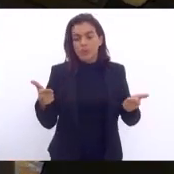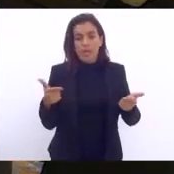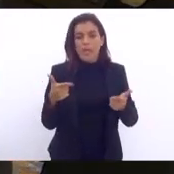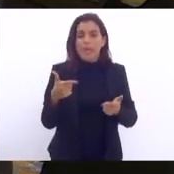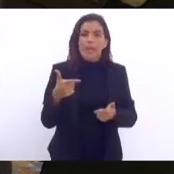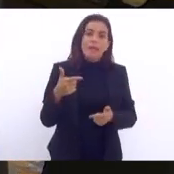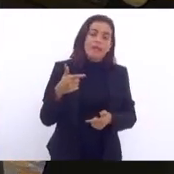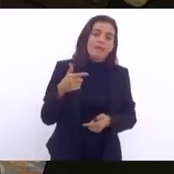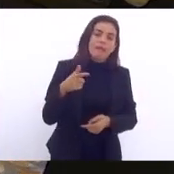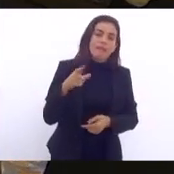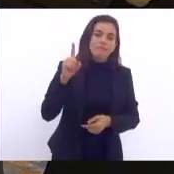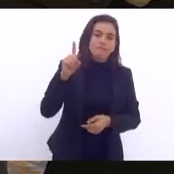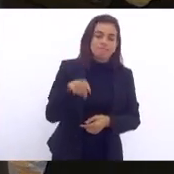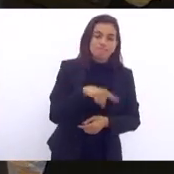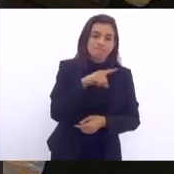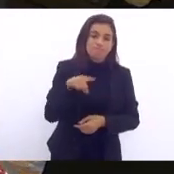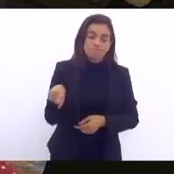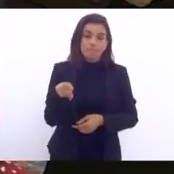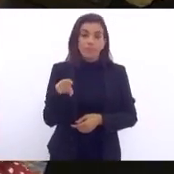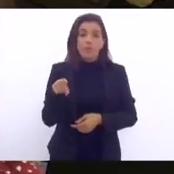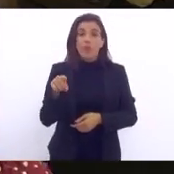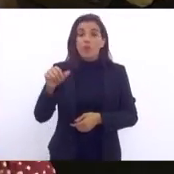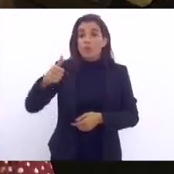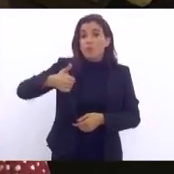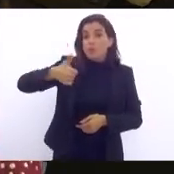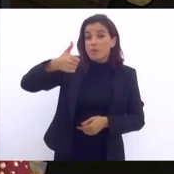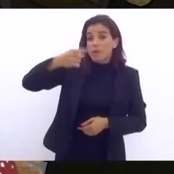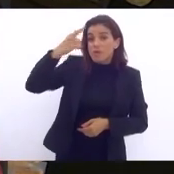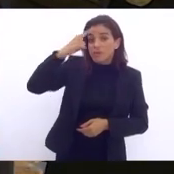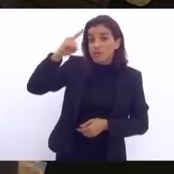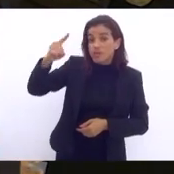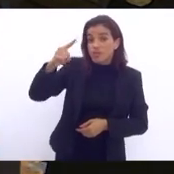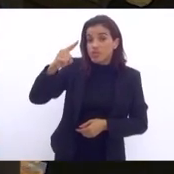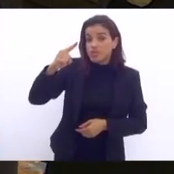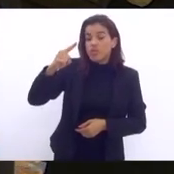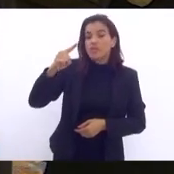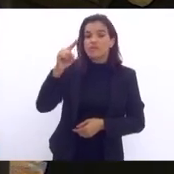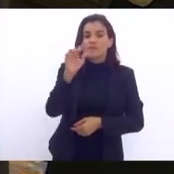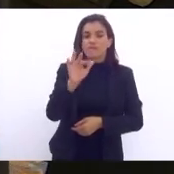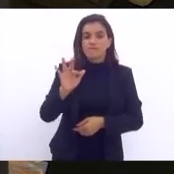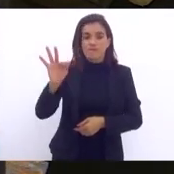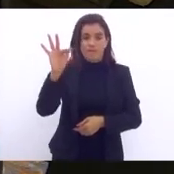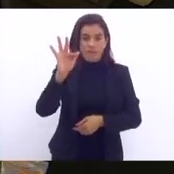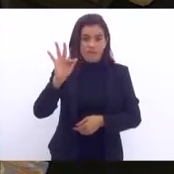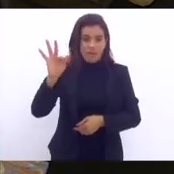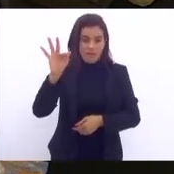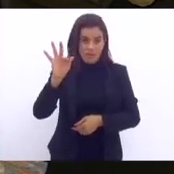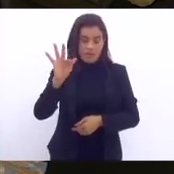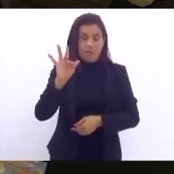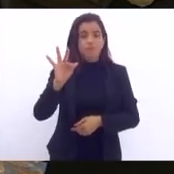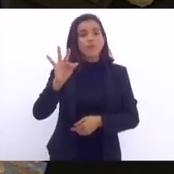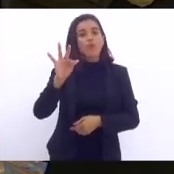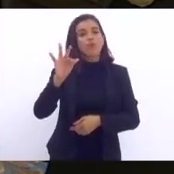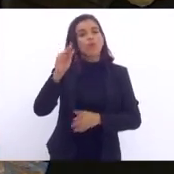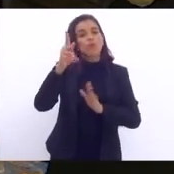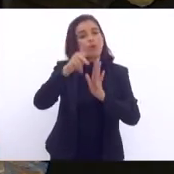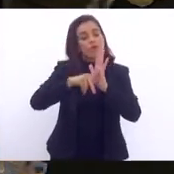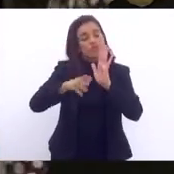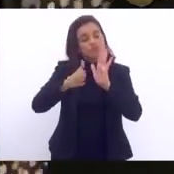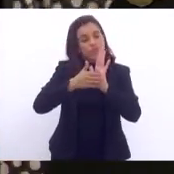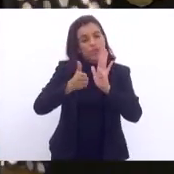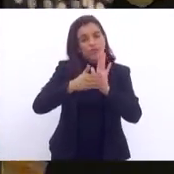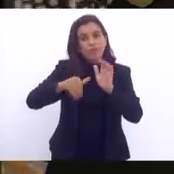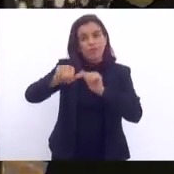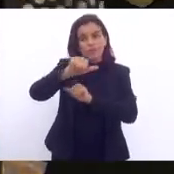anualidade, no primeiro dia útil de fevereiro, o projeto de modificar a lei complementar do Melhor, FISED. Então está